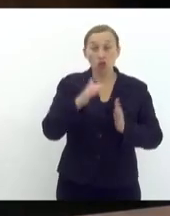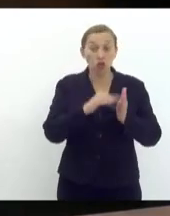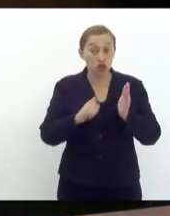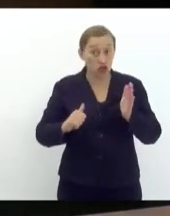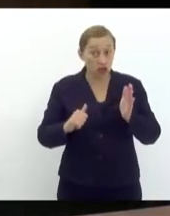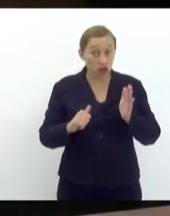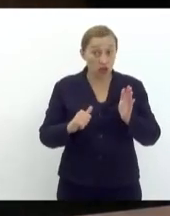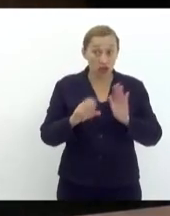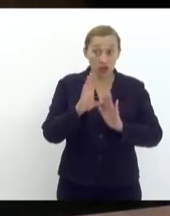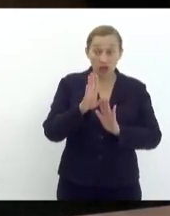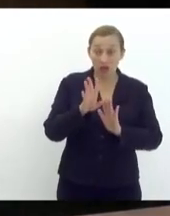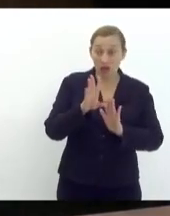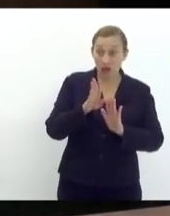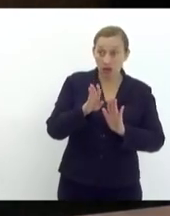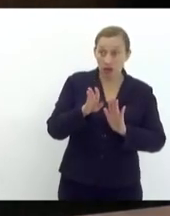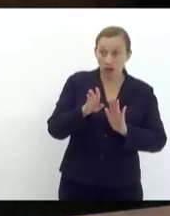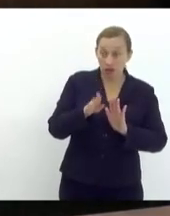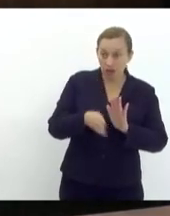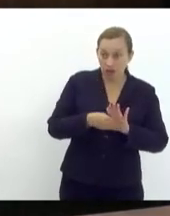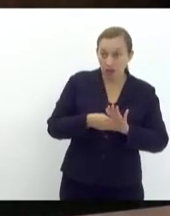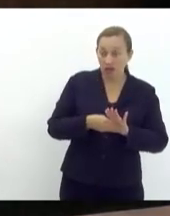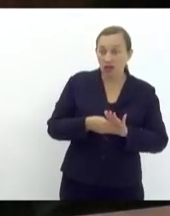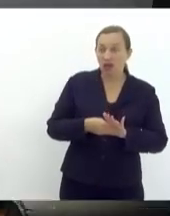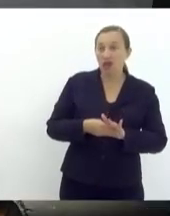o autor nem me pediu isso